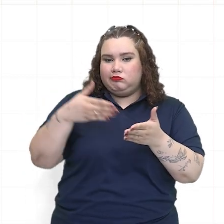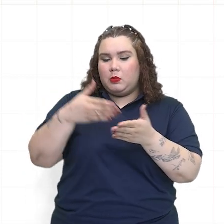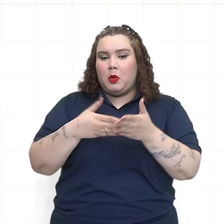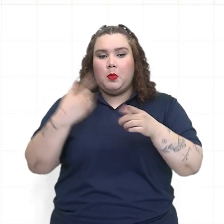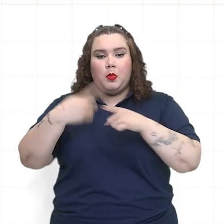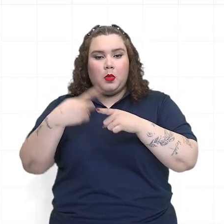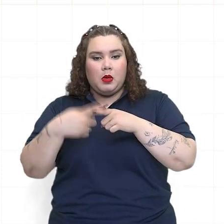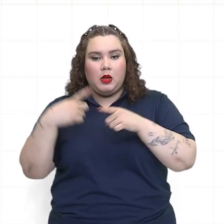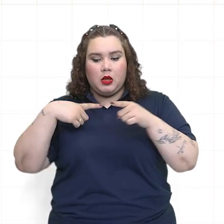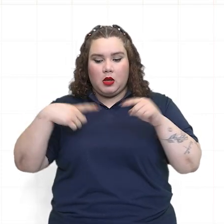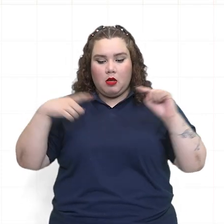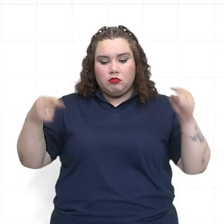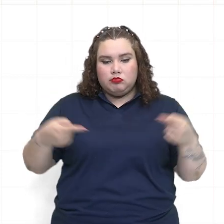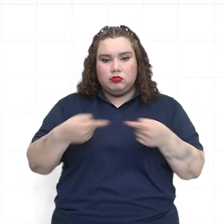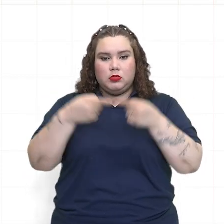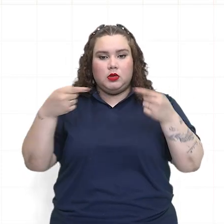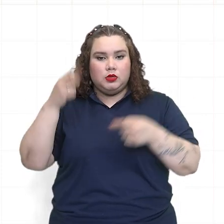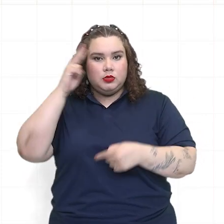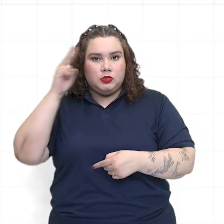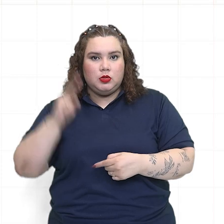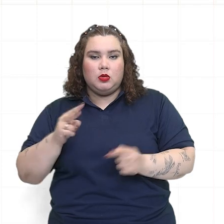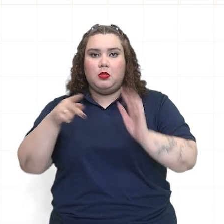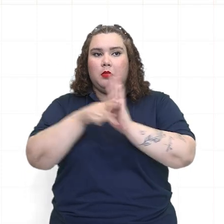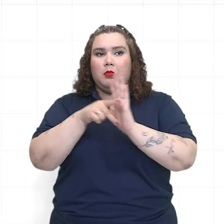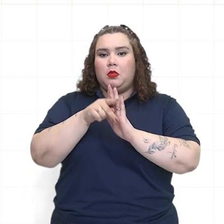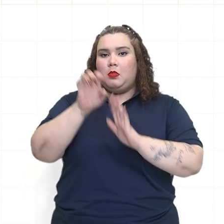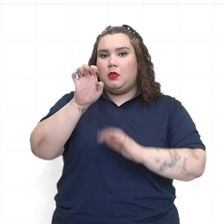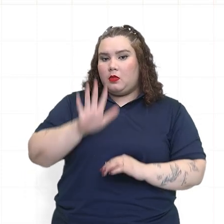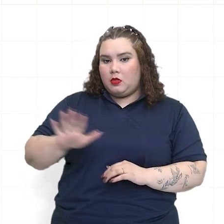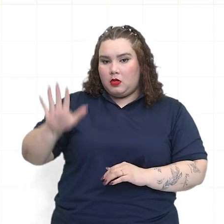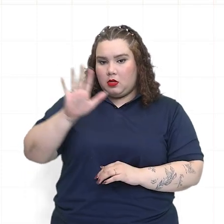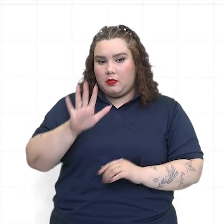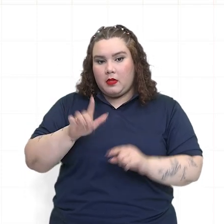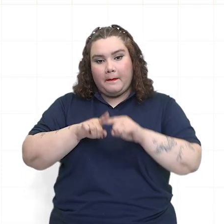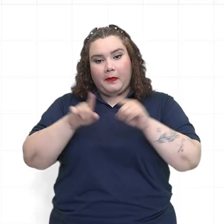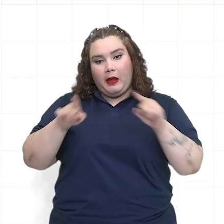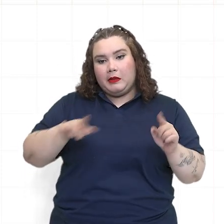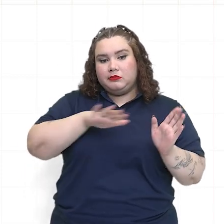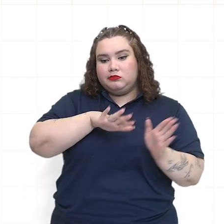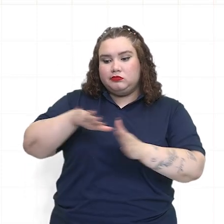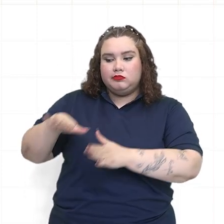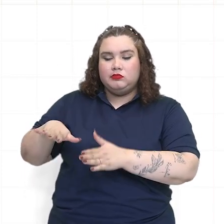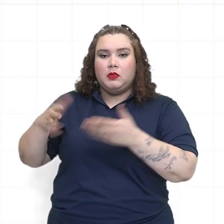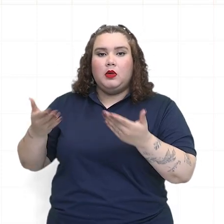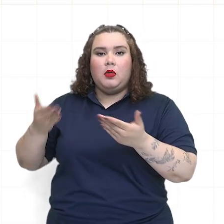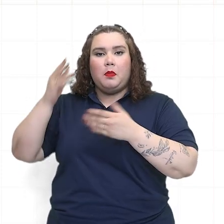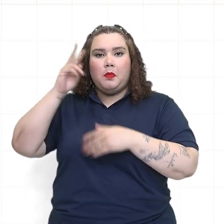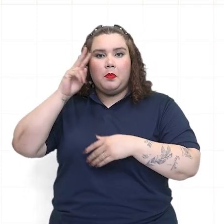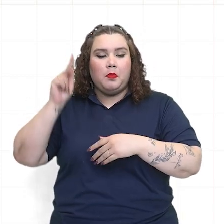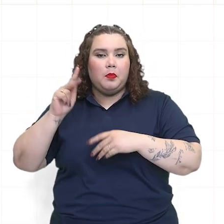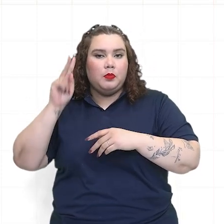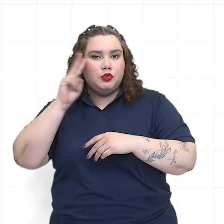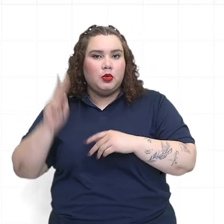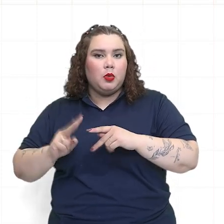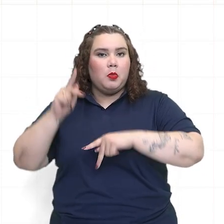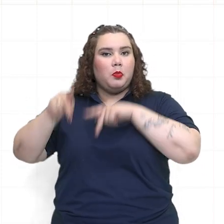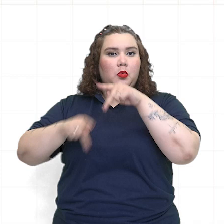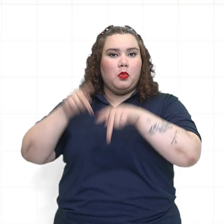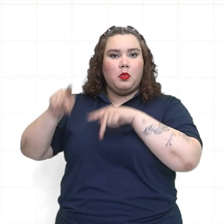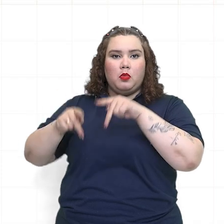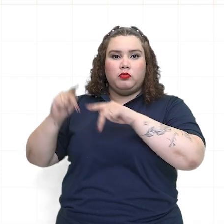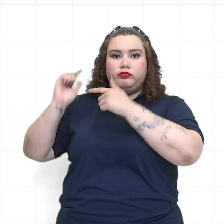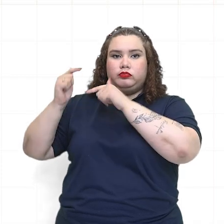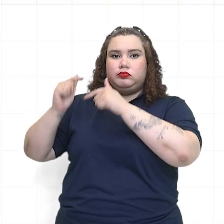se aplica bem à história da Europa, mas deixa de lado as trajetórias de outros povos.